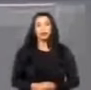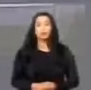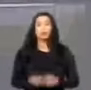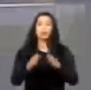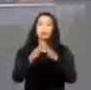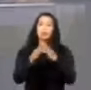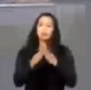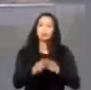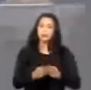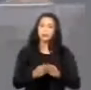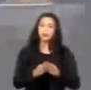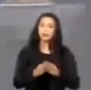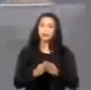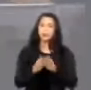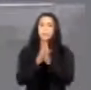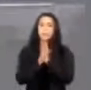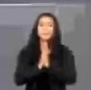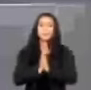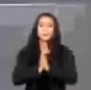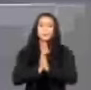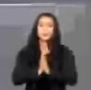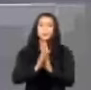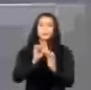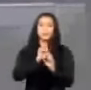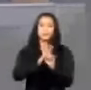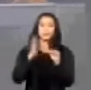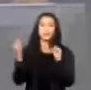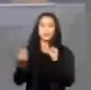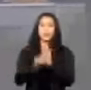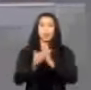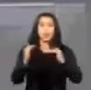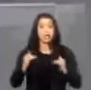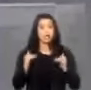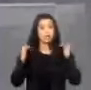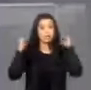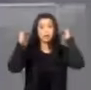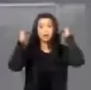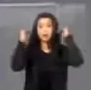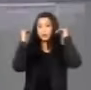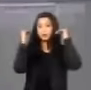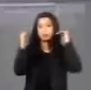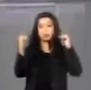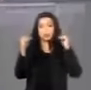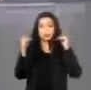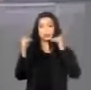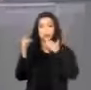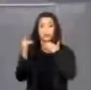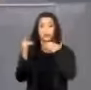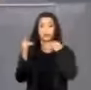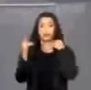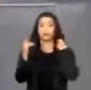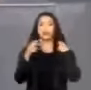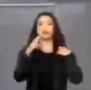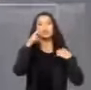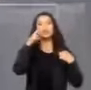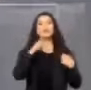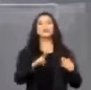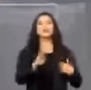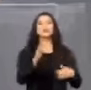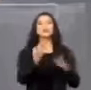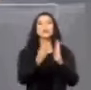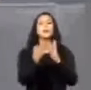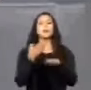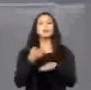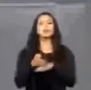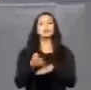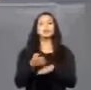apelar para o supremo que como o nome diz está acima disso tudo e entrando aqui na porta eu li ali né